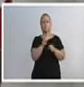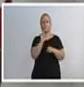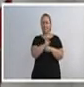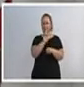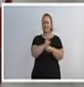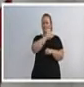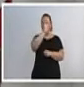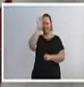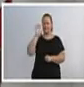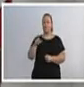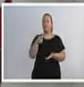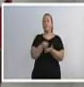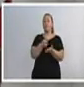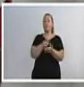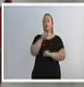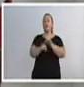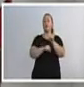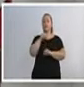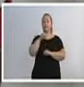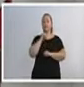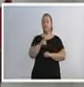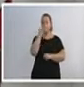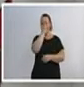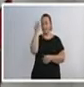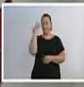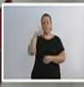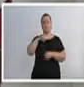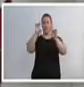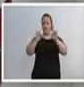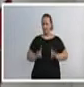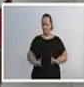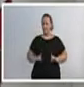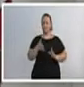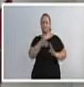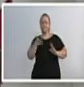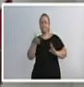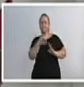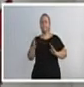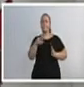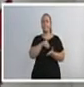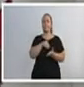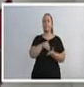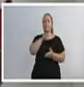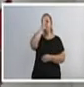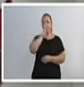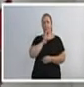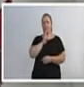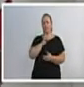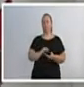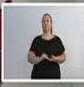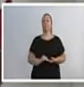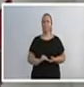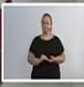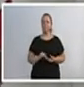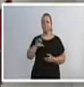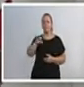ficam obrigados a conceder aos veículos utilizados por pessoas com deficiência período mínimo de gratuidade do pagamento de tarifa equivalente